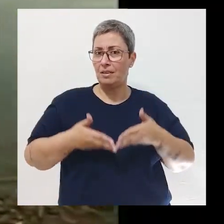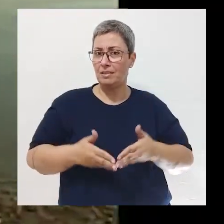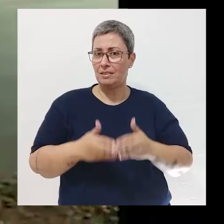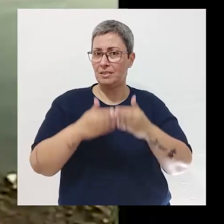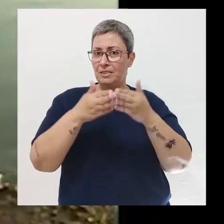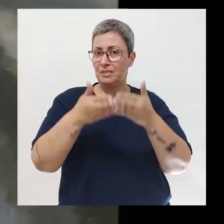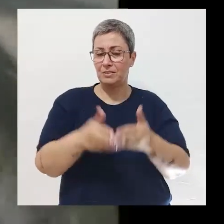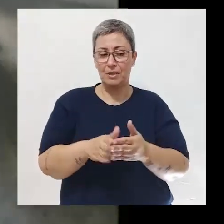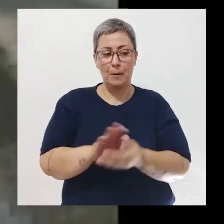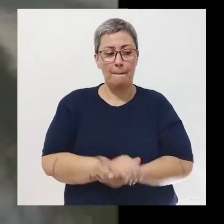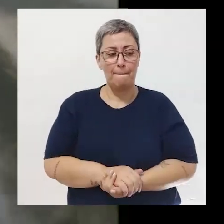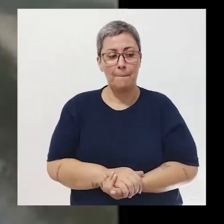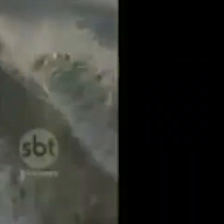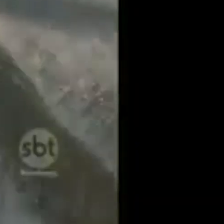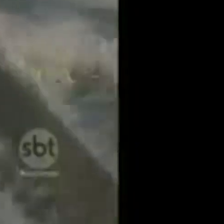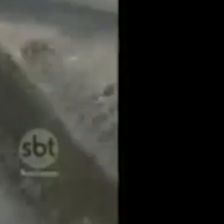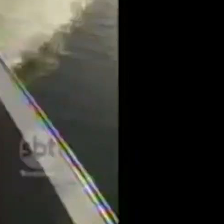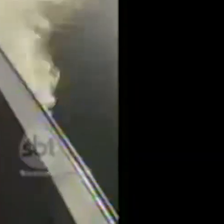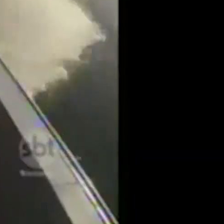pela passagem.